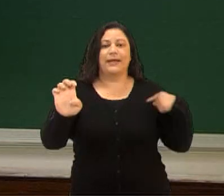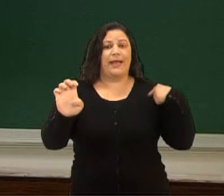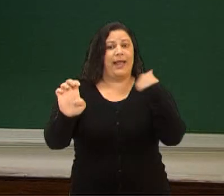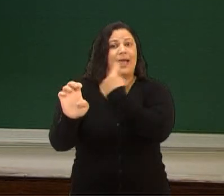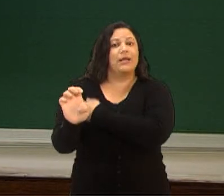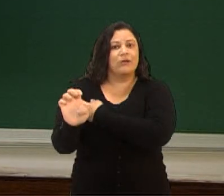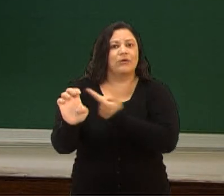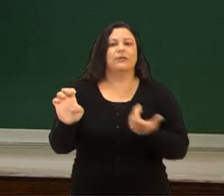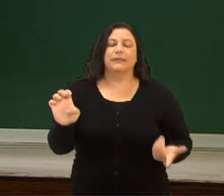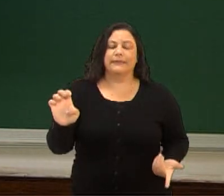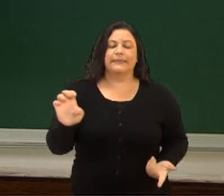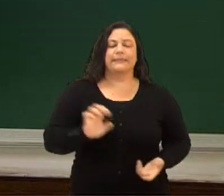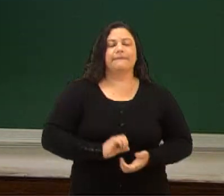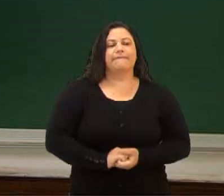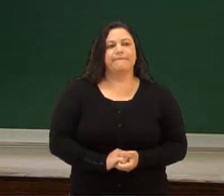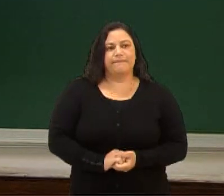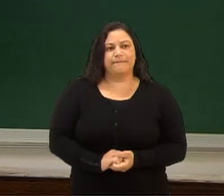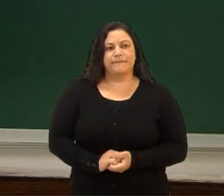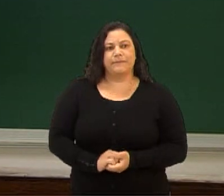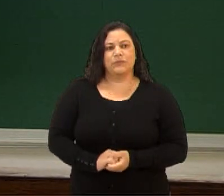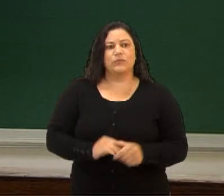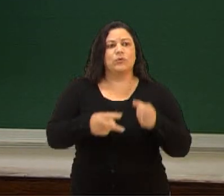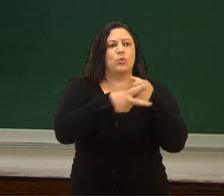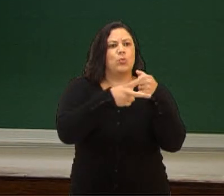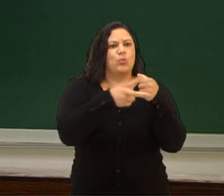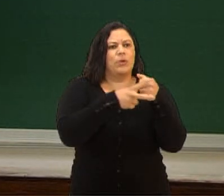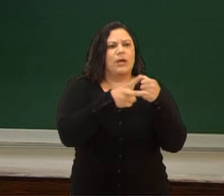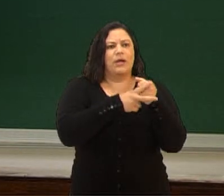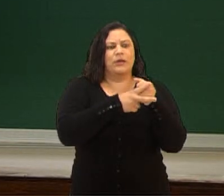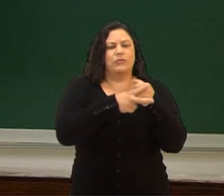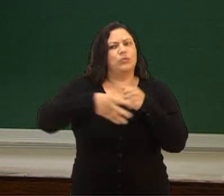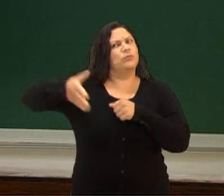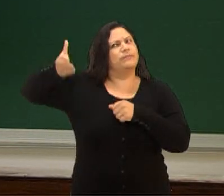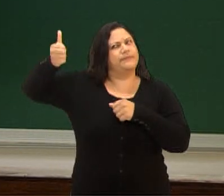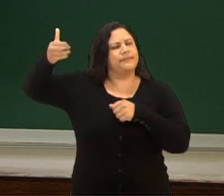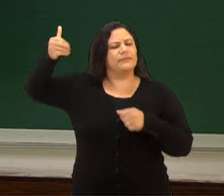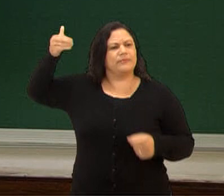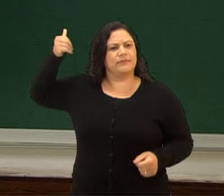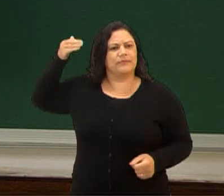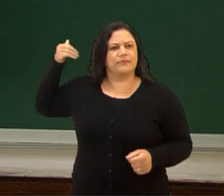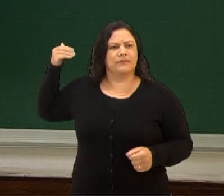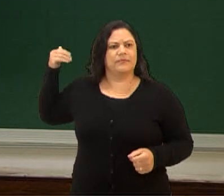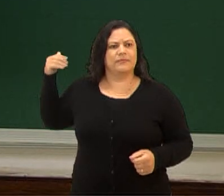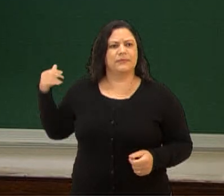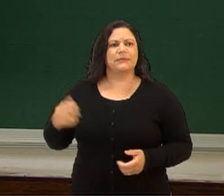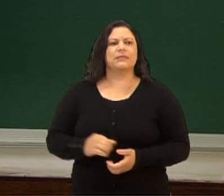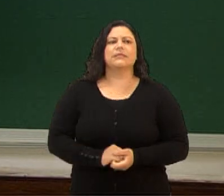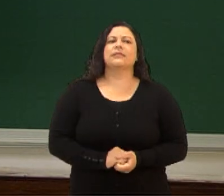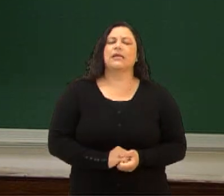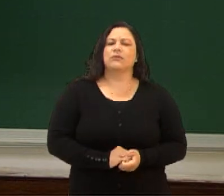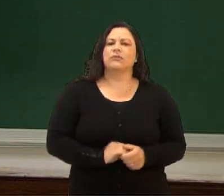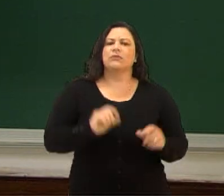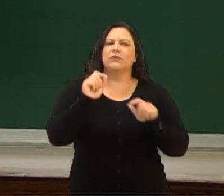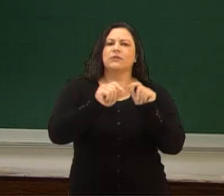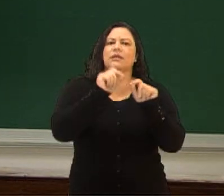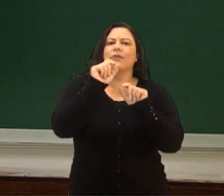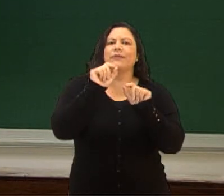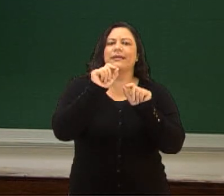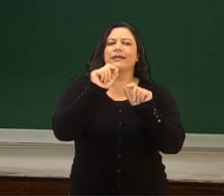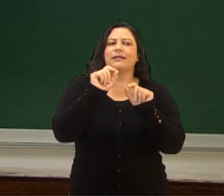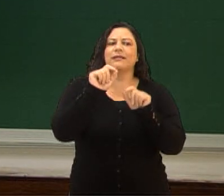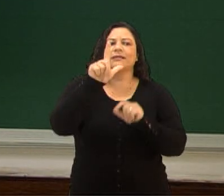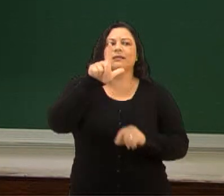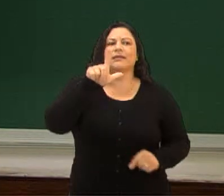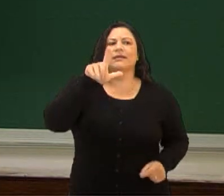have. E o verbo no particípio passado. Verbo no particípio passado ali é o learned, que é